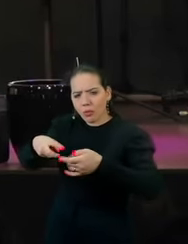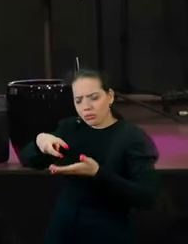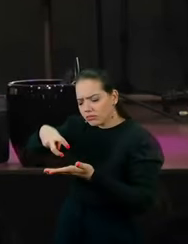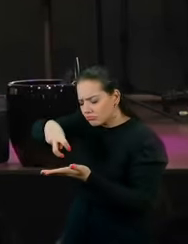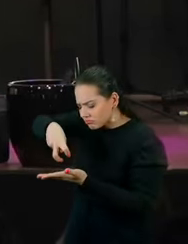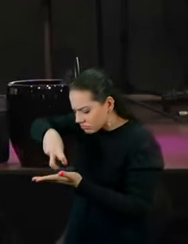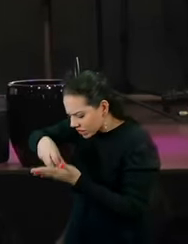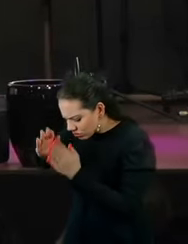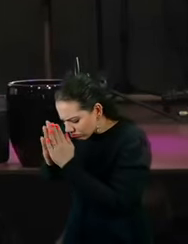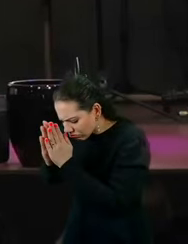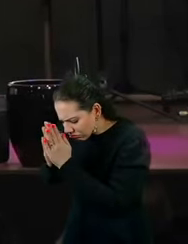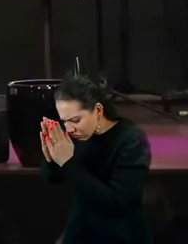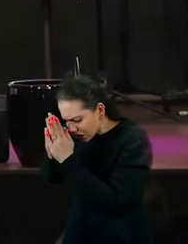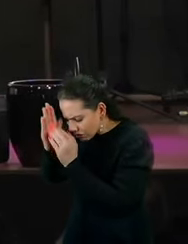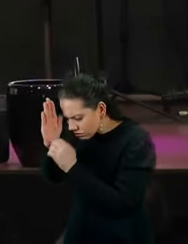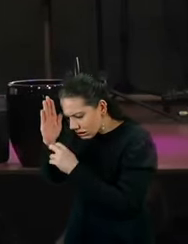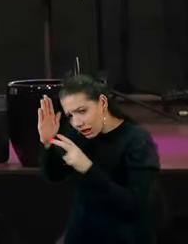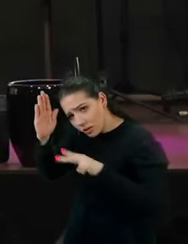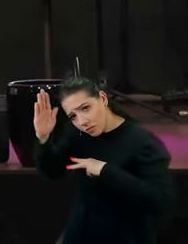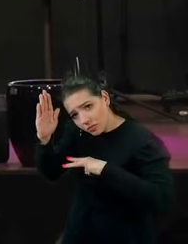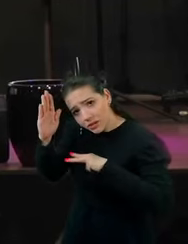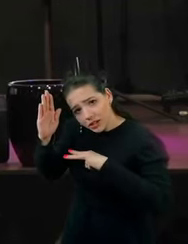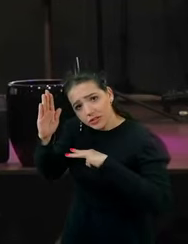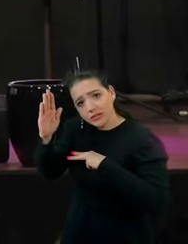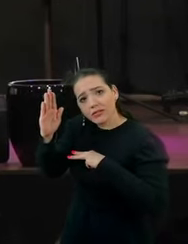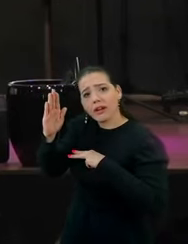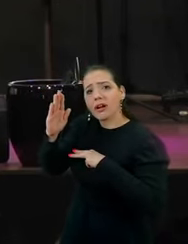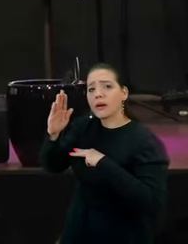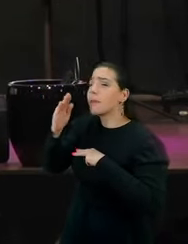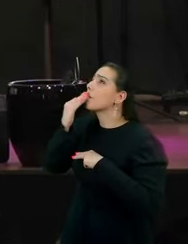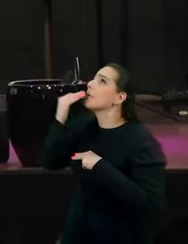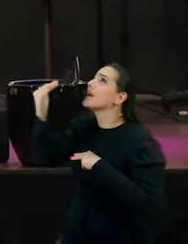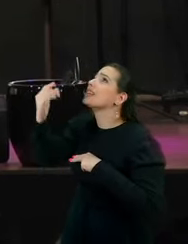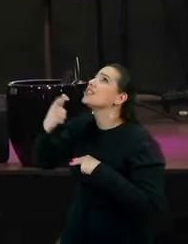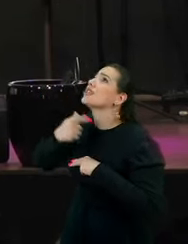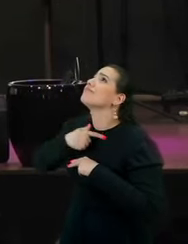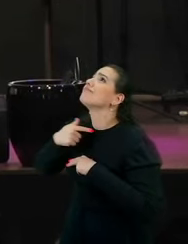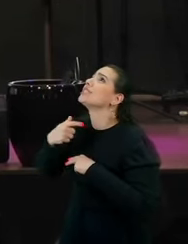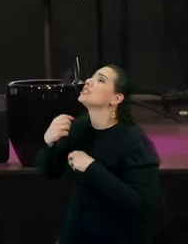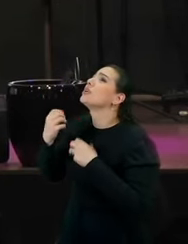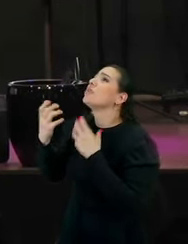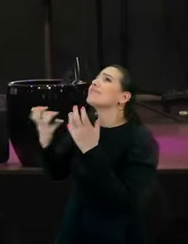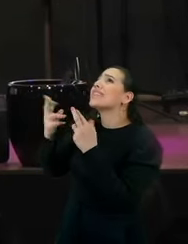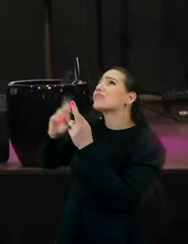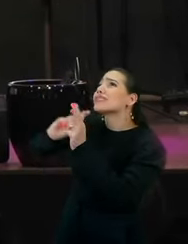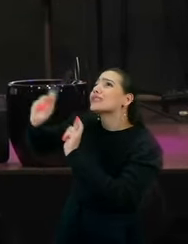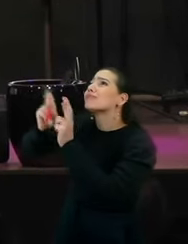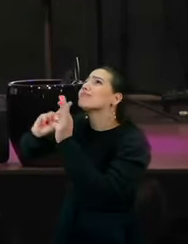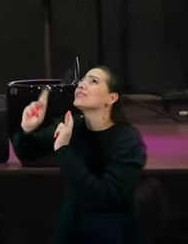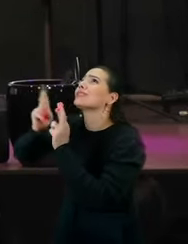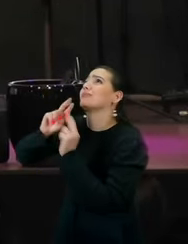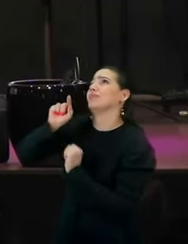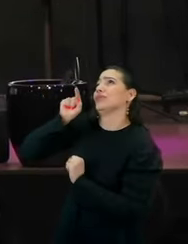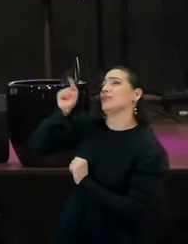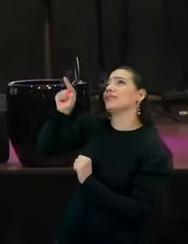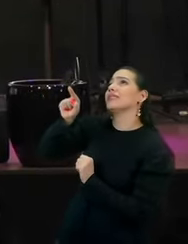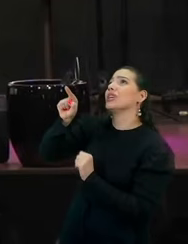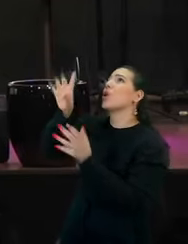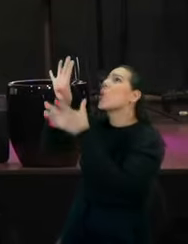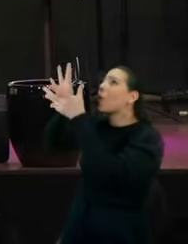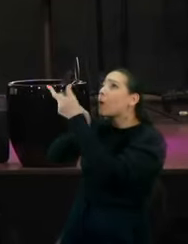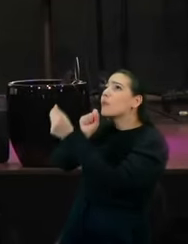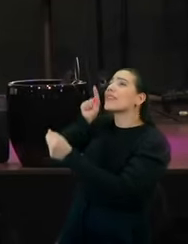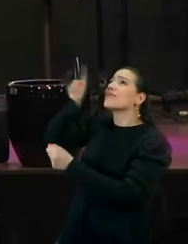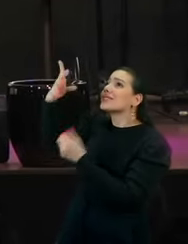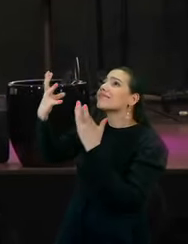hora de eu escovar meu dente, conversar com minha família, eu quero estar conectada contigo. Eu quero andar como o Senhor anda. Eu quero ouvir a tua voz